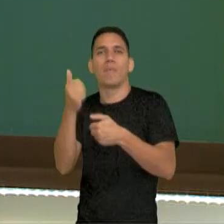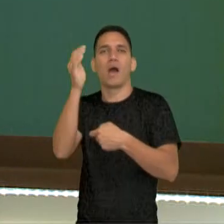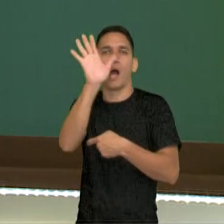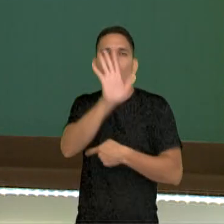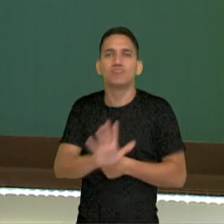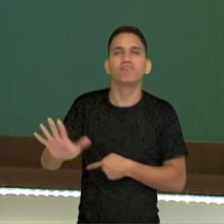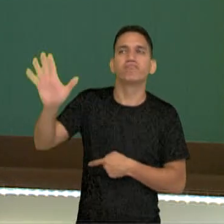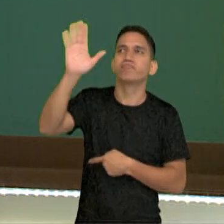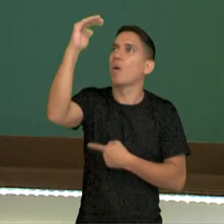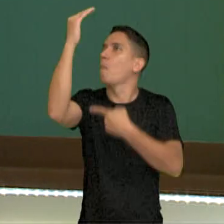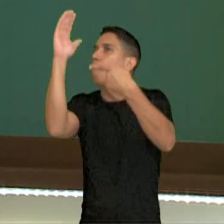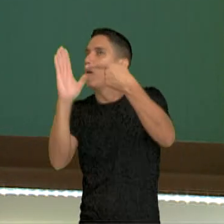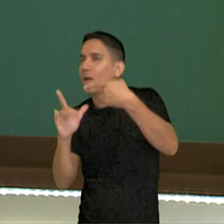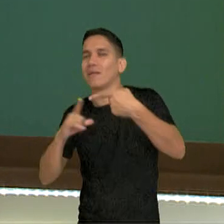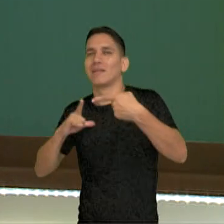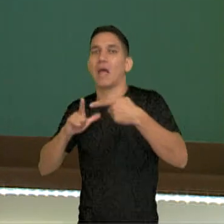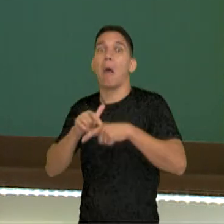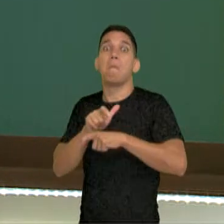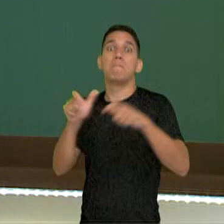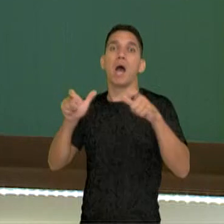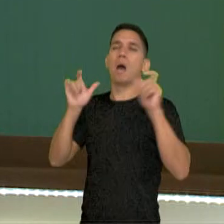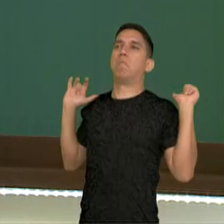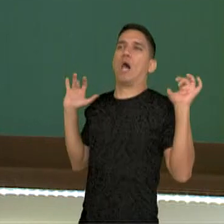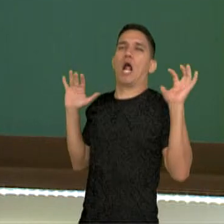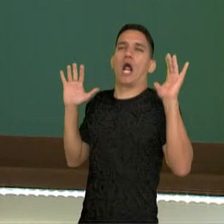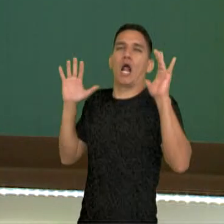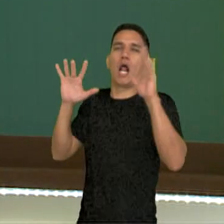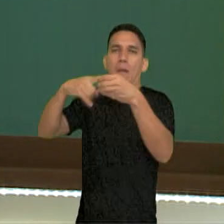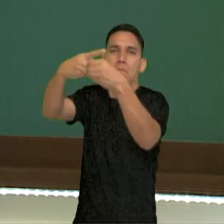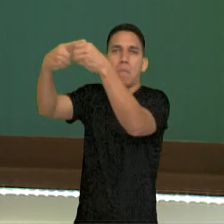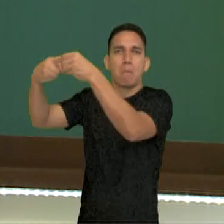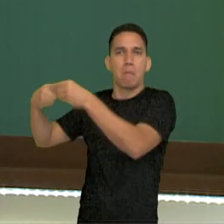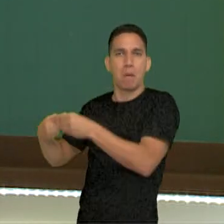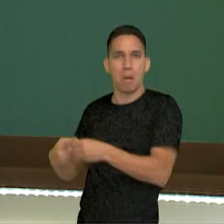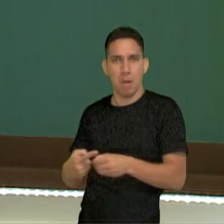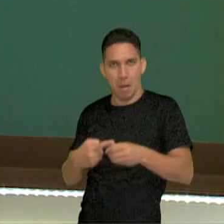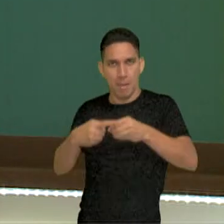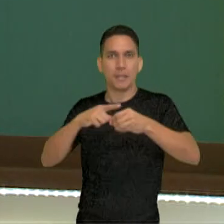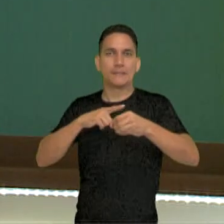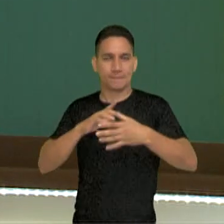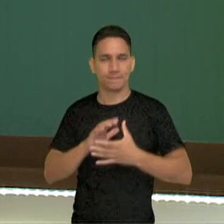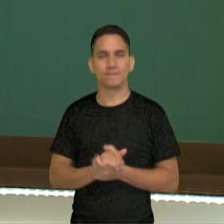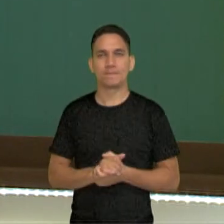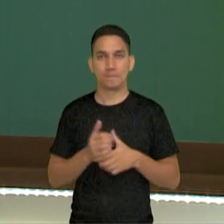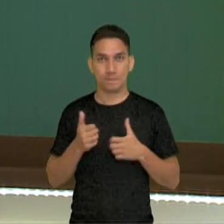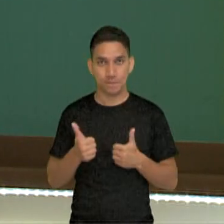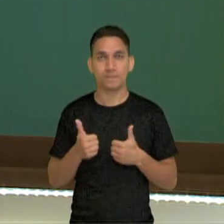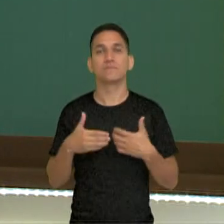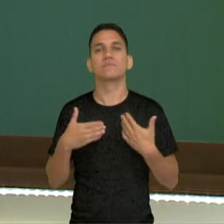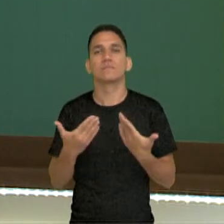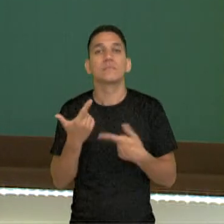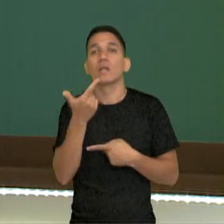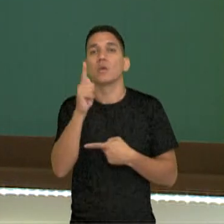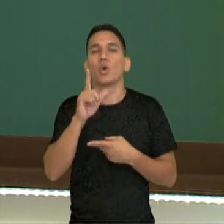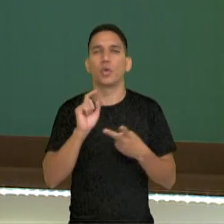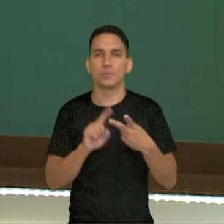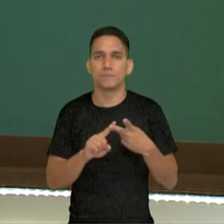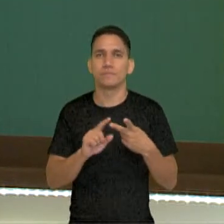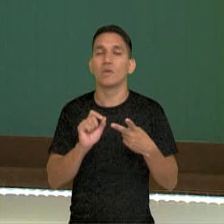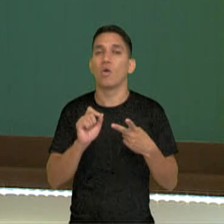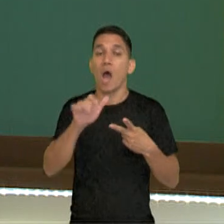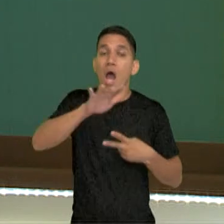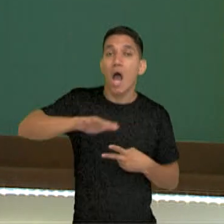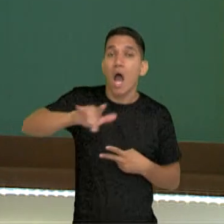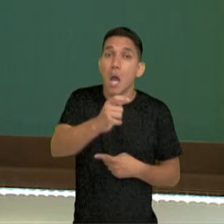maior concentração de população e os grandes centros urbanos estão aqui nessas porções também, certo? E aí depois, as áreas com as